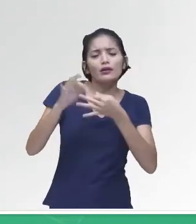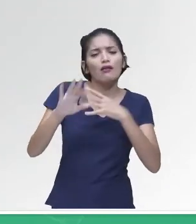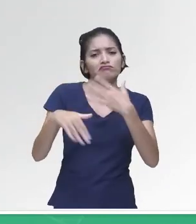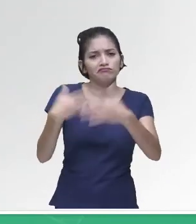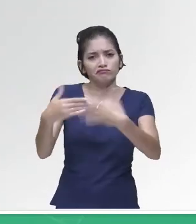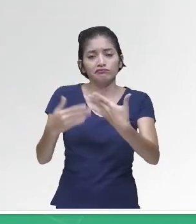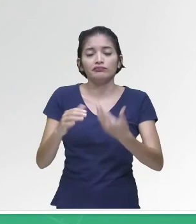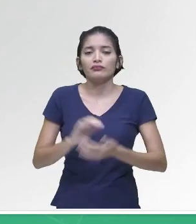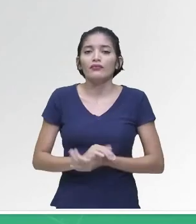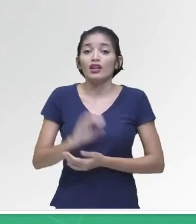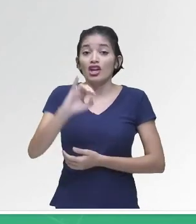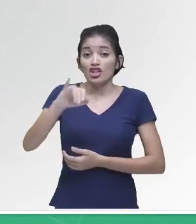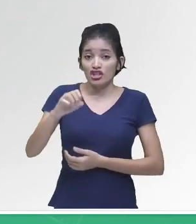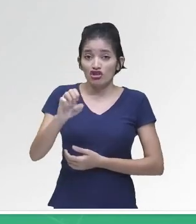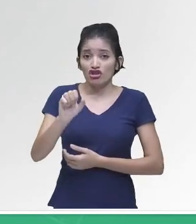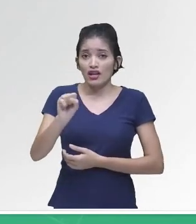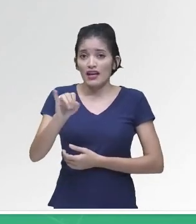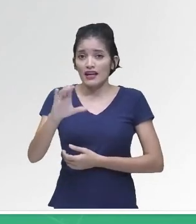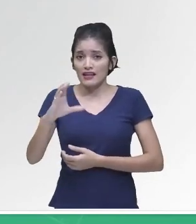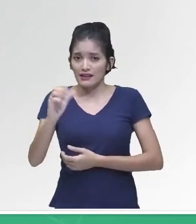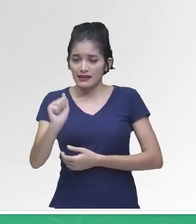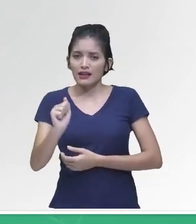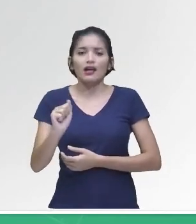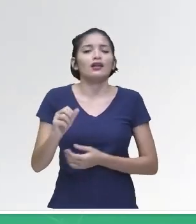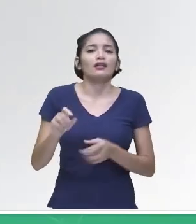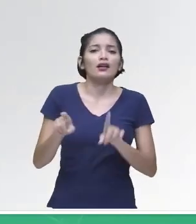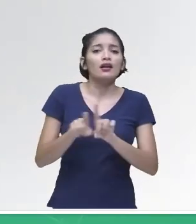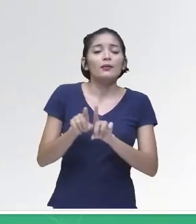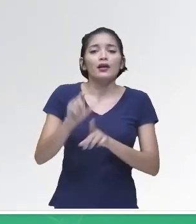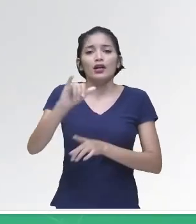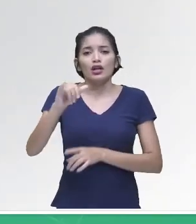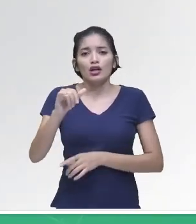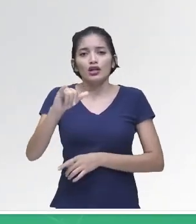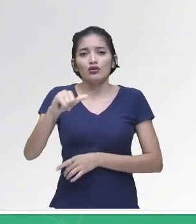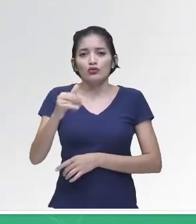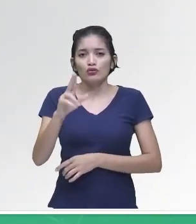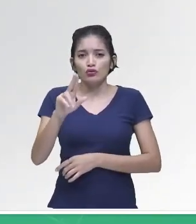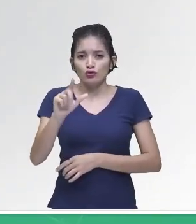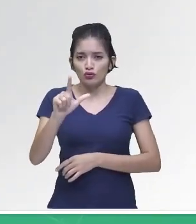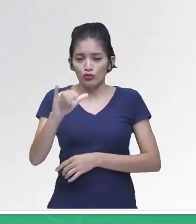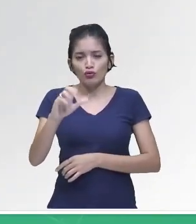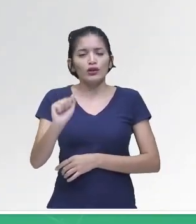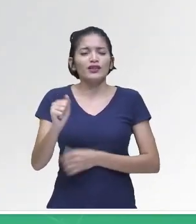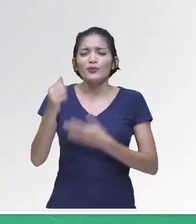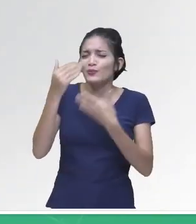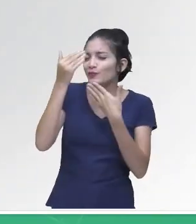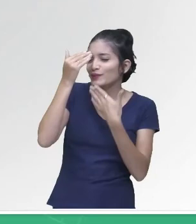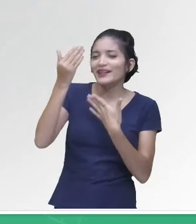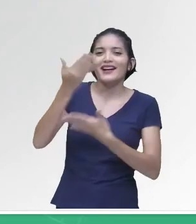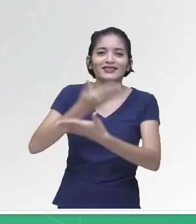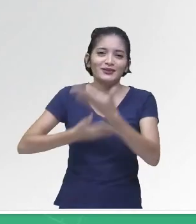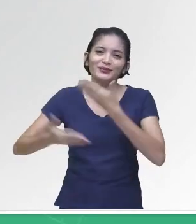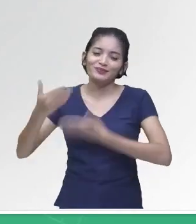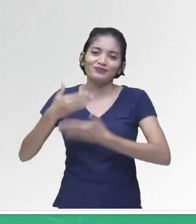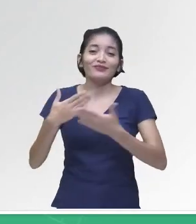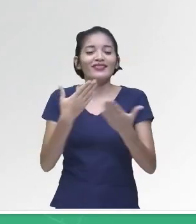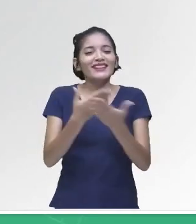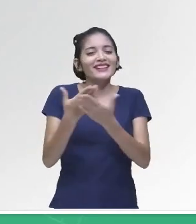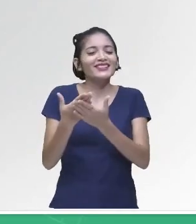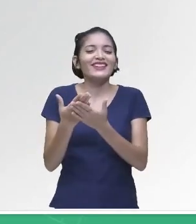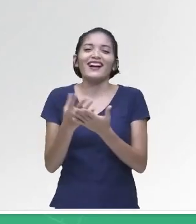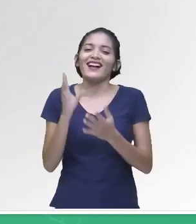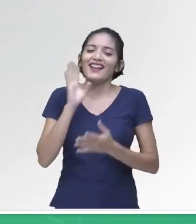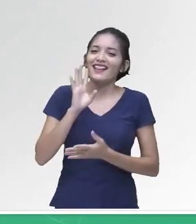A Jéssica, a Júlia, todos participando. Muito obrigada pela participação de vocês, fazendo a nossa aula ficar cada vez